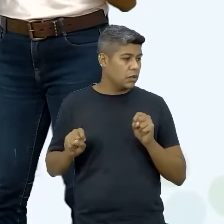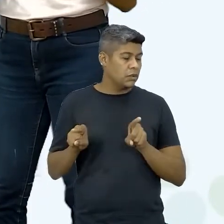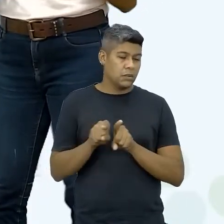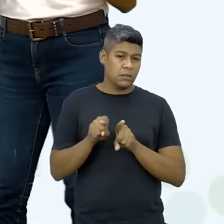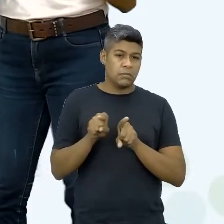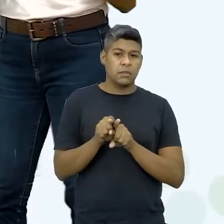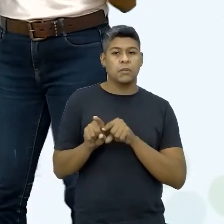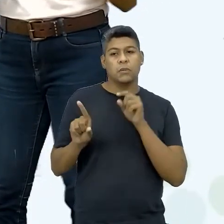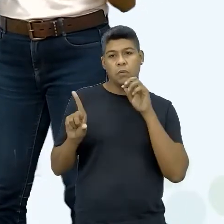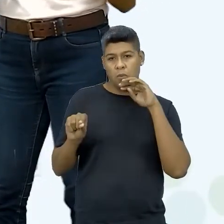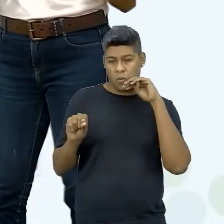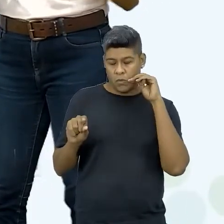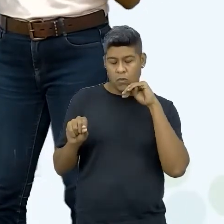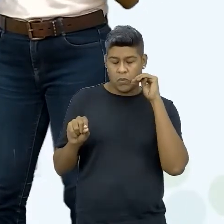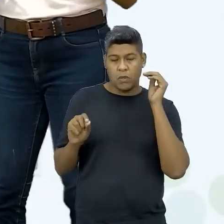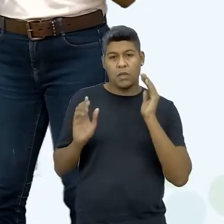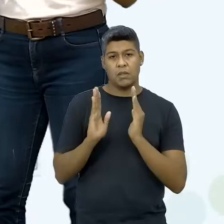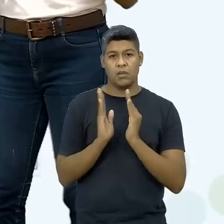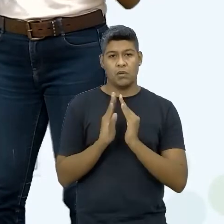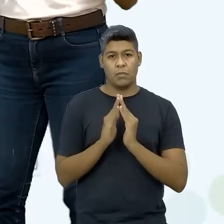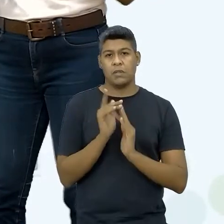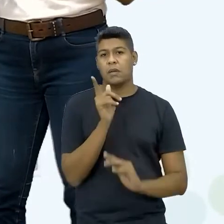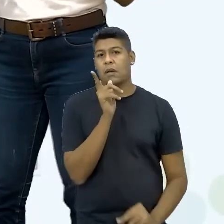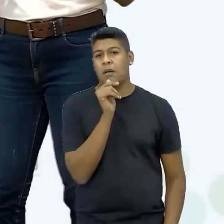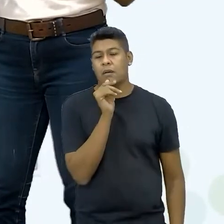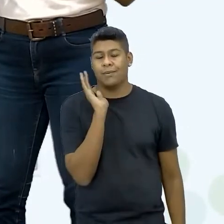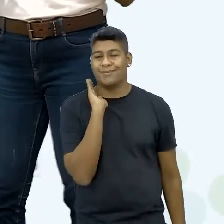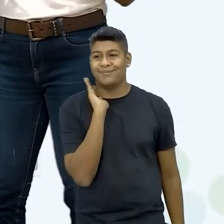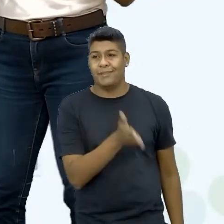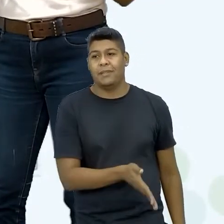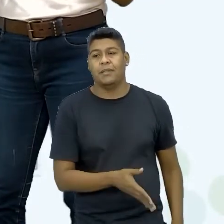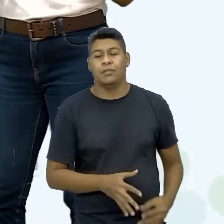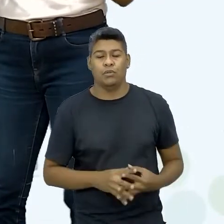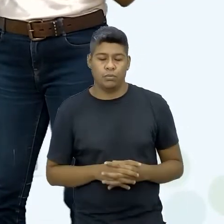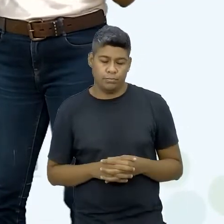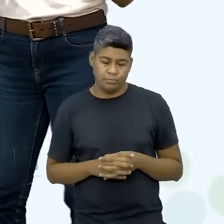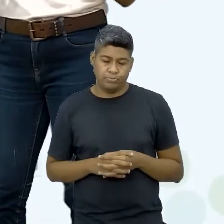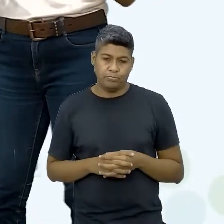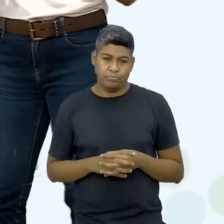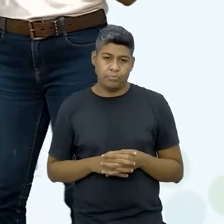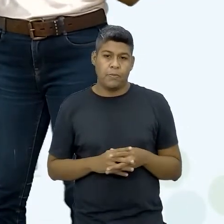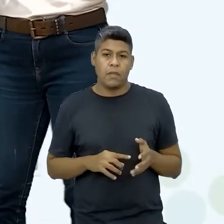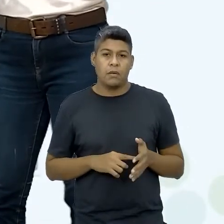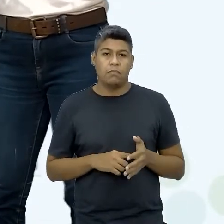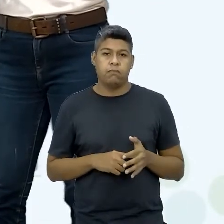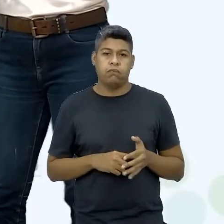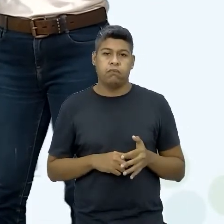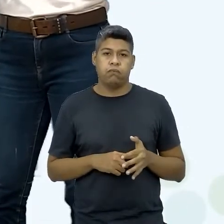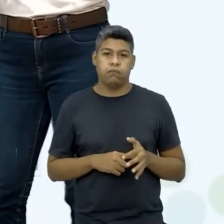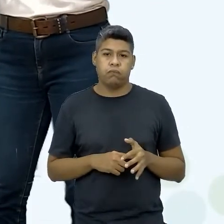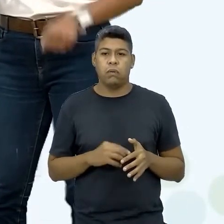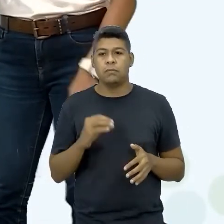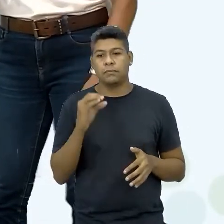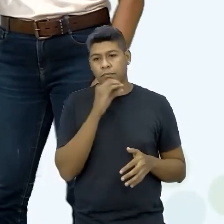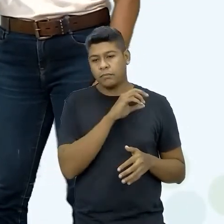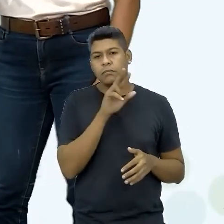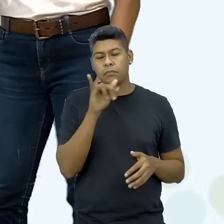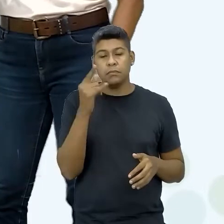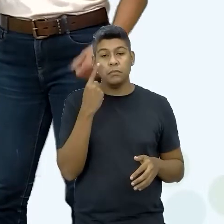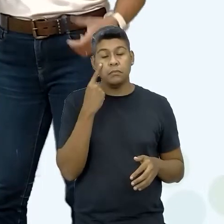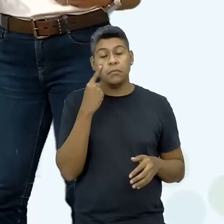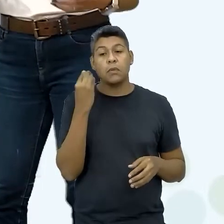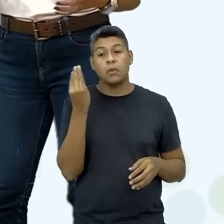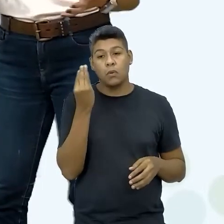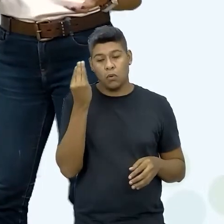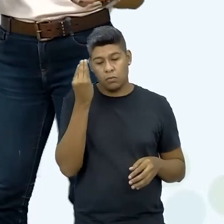partes domésticas, esta água diretamente e que a gente utilize bombas de calor, que a gente vai ver como funciona,